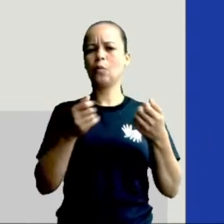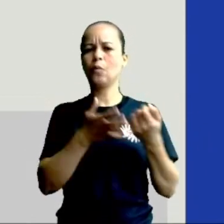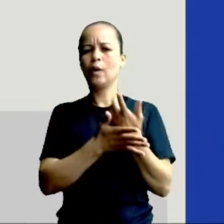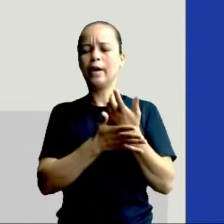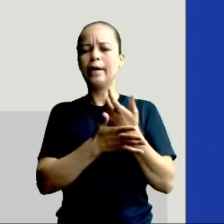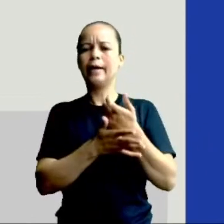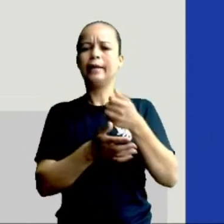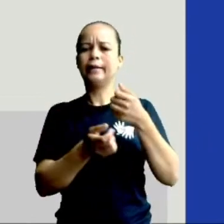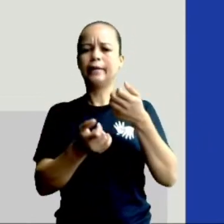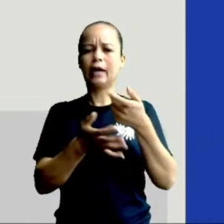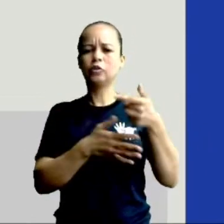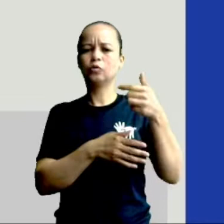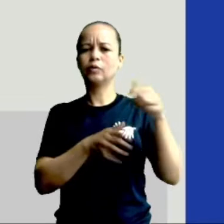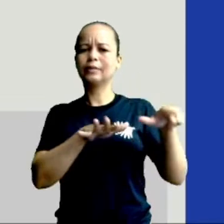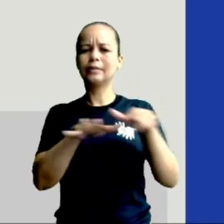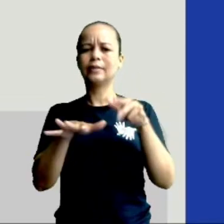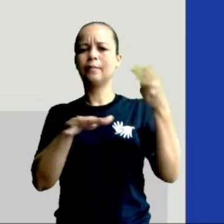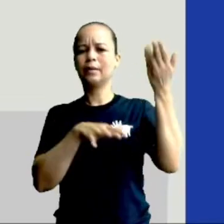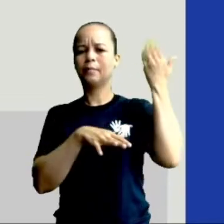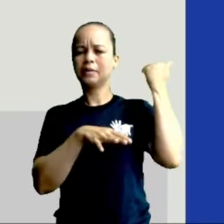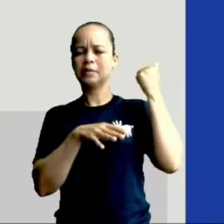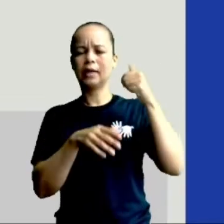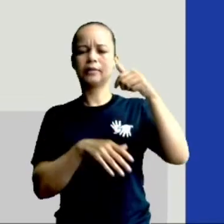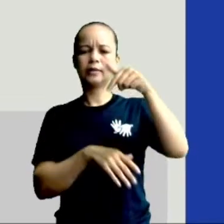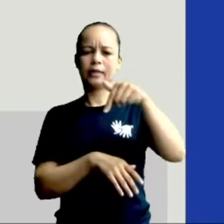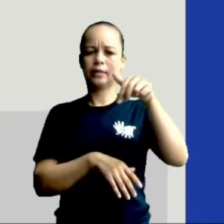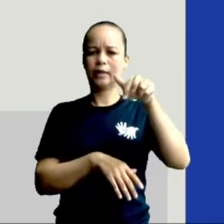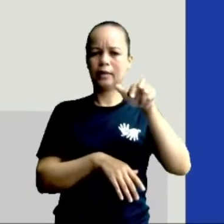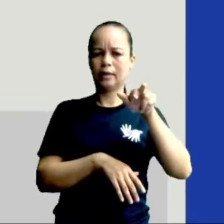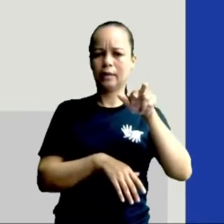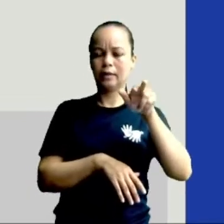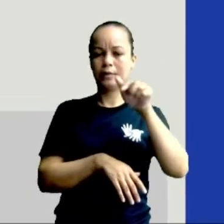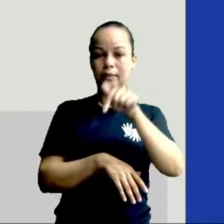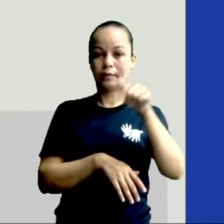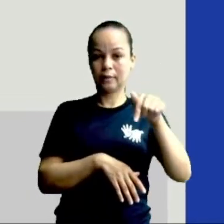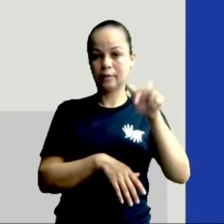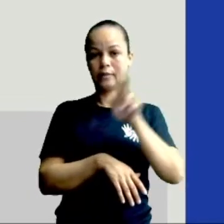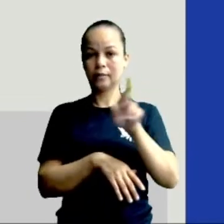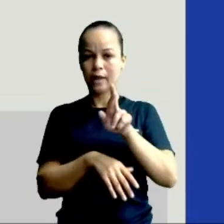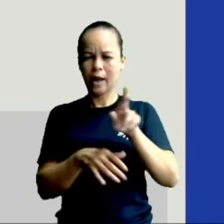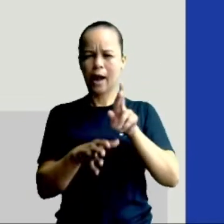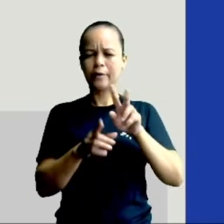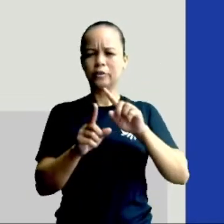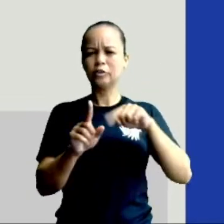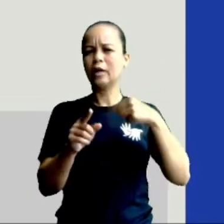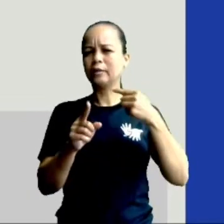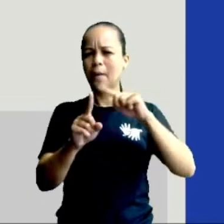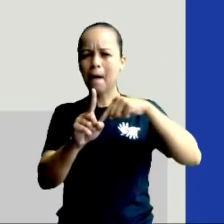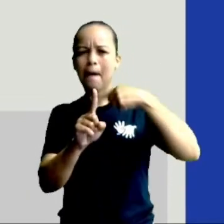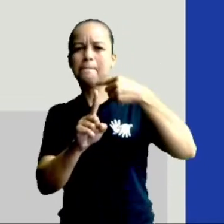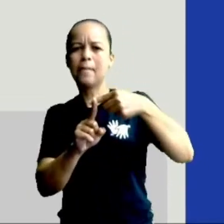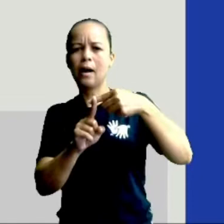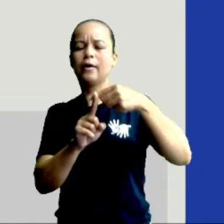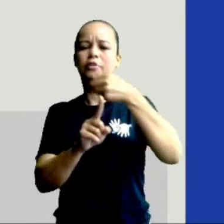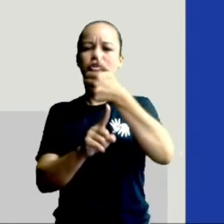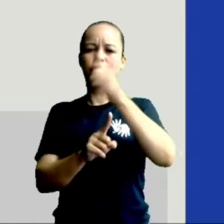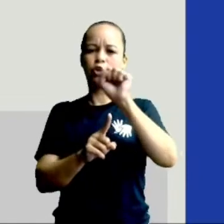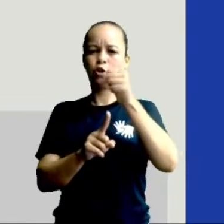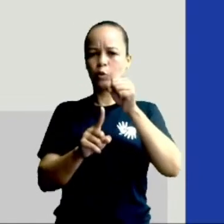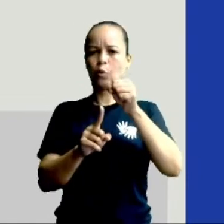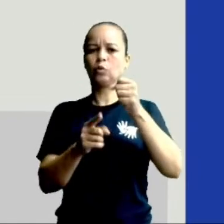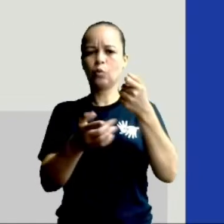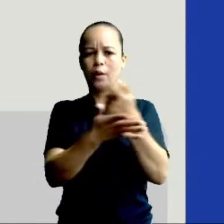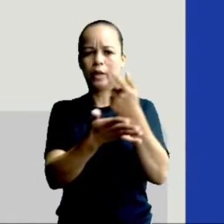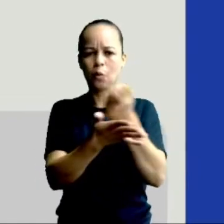eu vou fazer aí? Opa, professor, esse a mais a senhora já falou, mas eu estou em confusão porque eu acho que é uma subtração. A mais a senhora trouxe como ideia